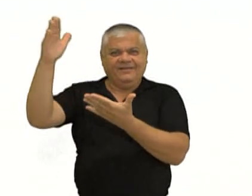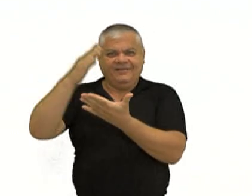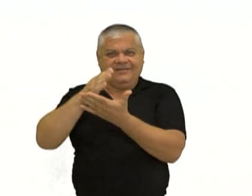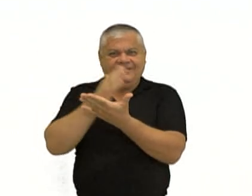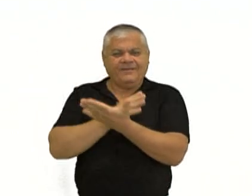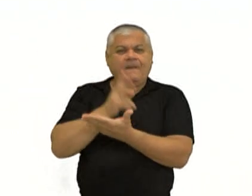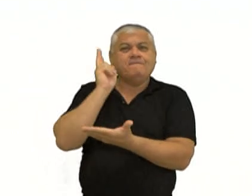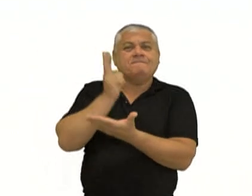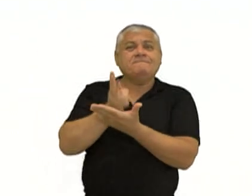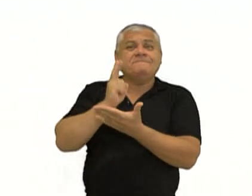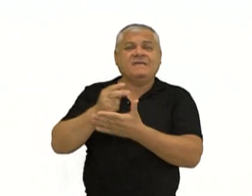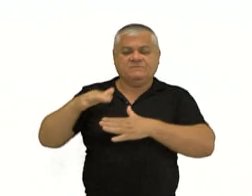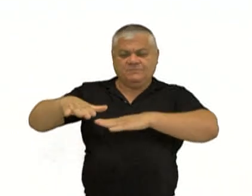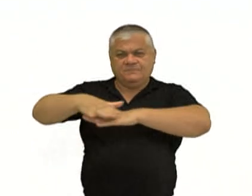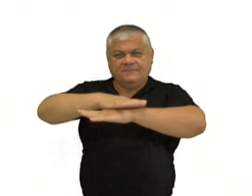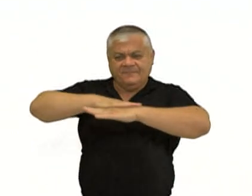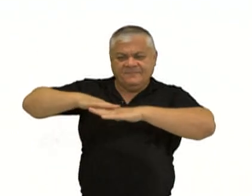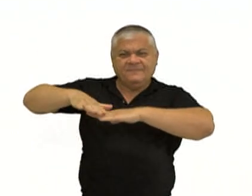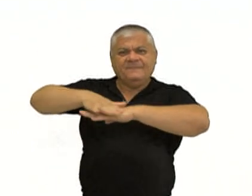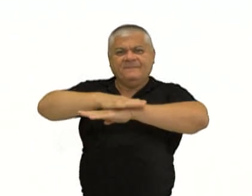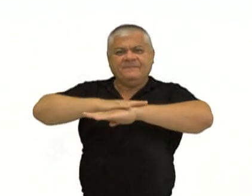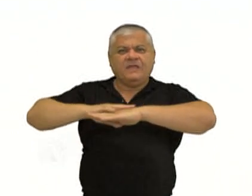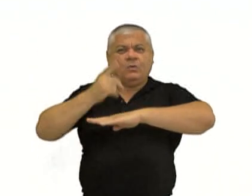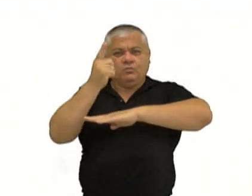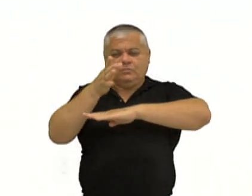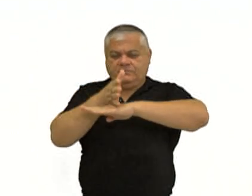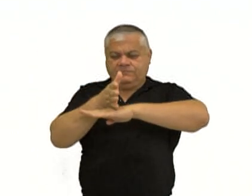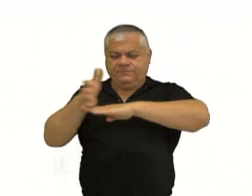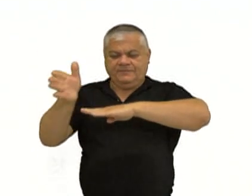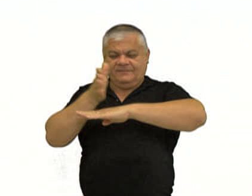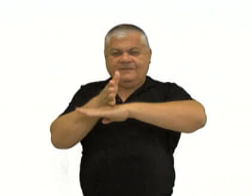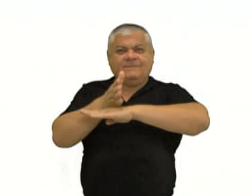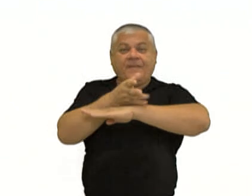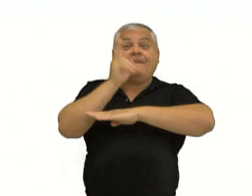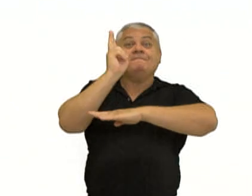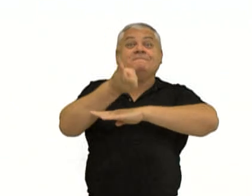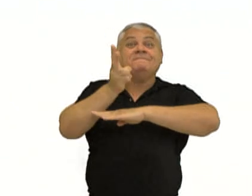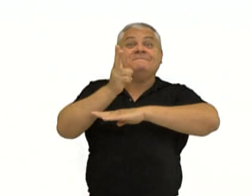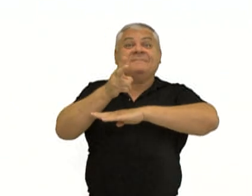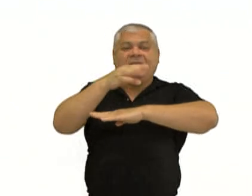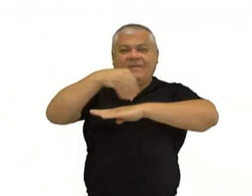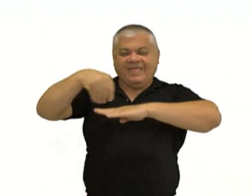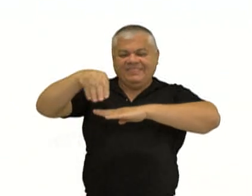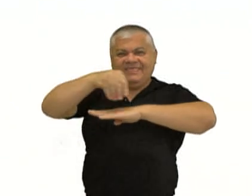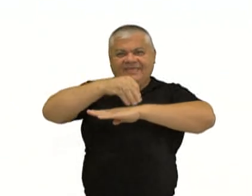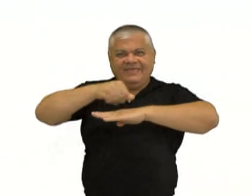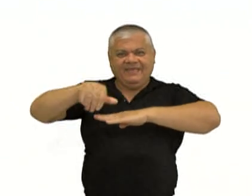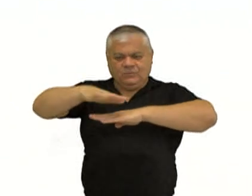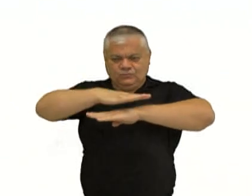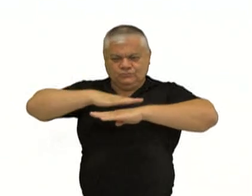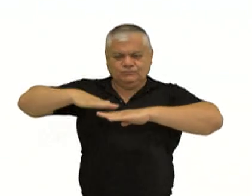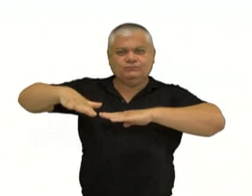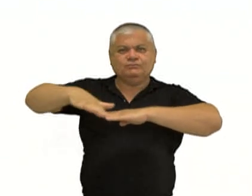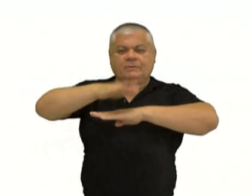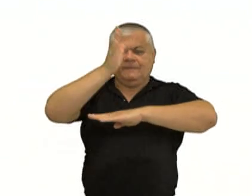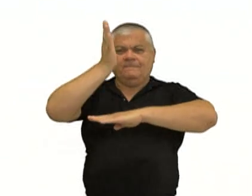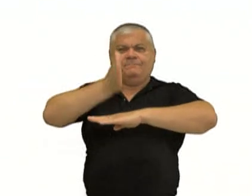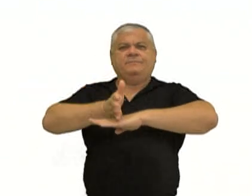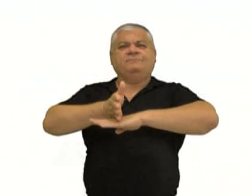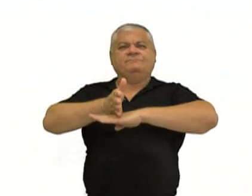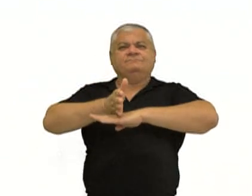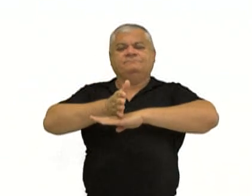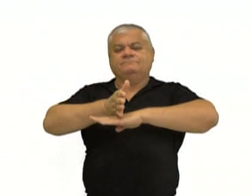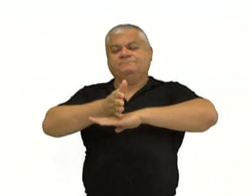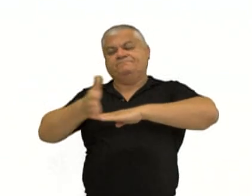mesmo bloco continental, é como se fosse um só, mas existe uma divisão ali, um combinado entre eles, né? De uma divisão